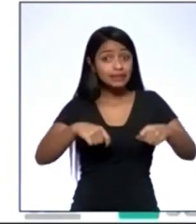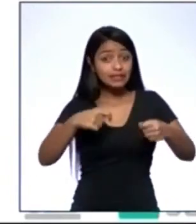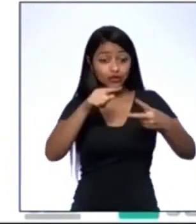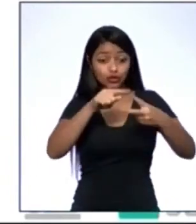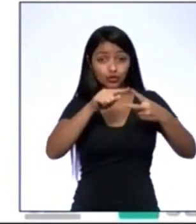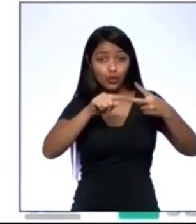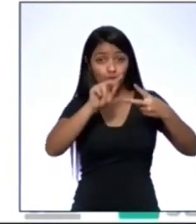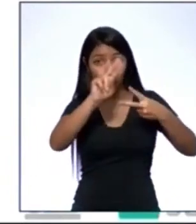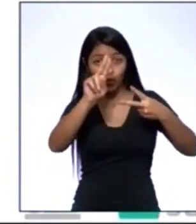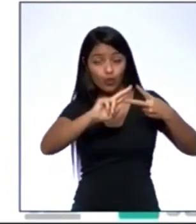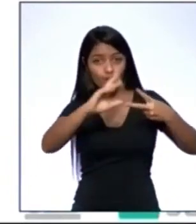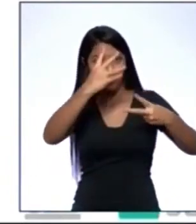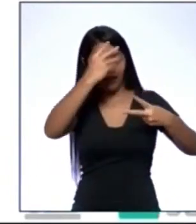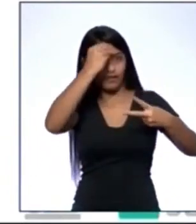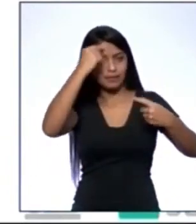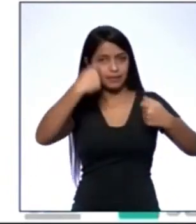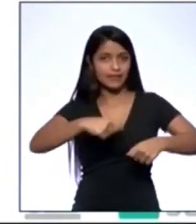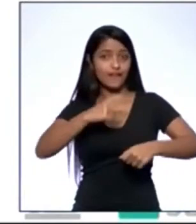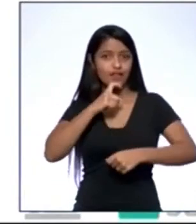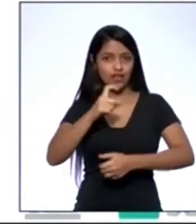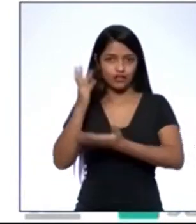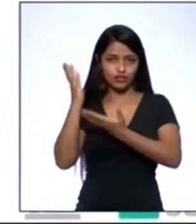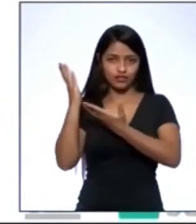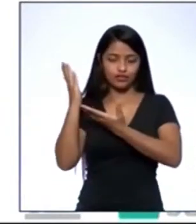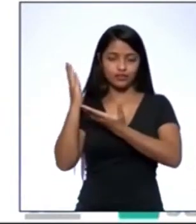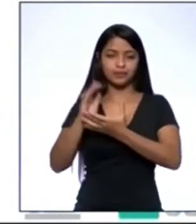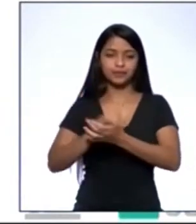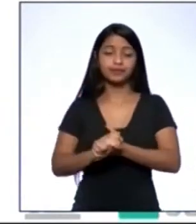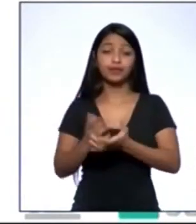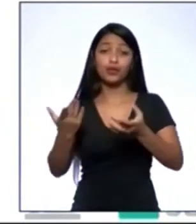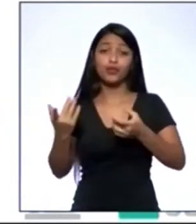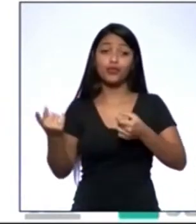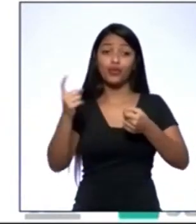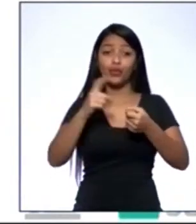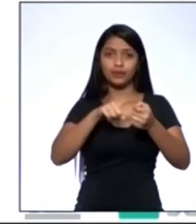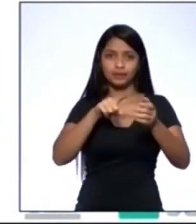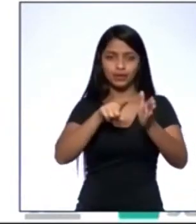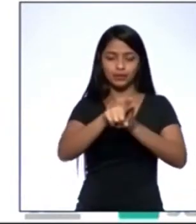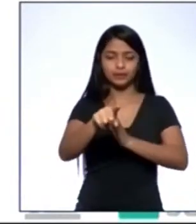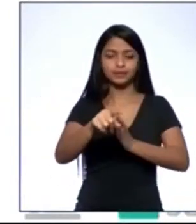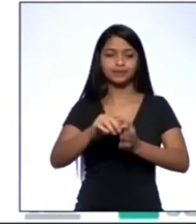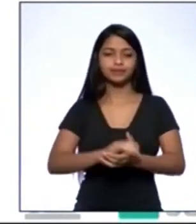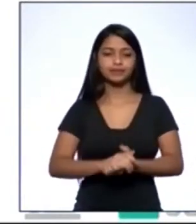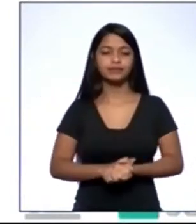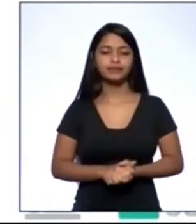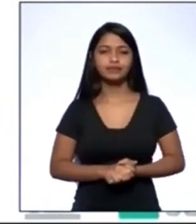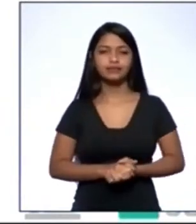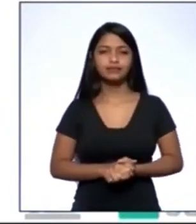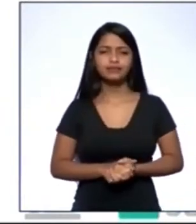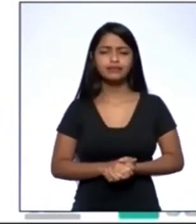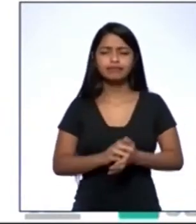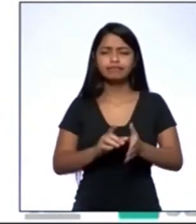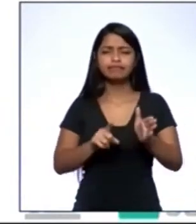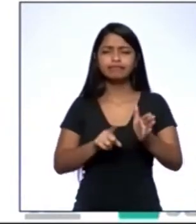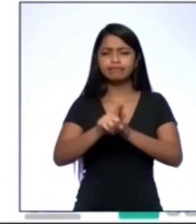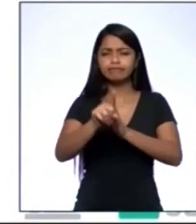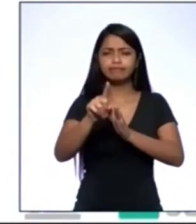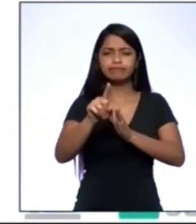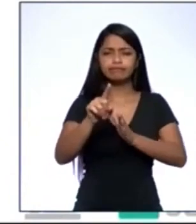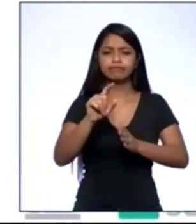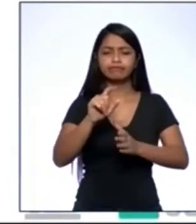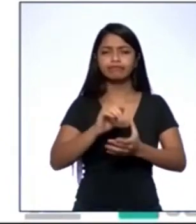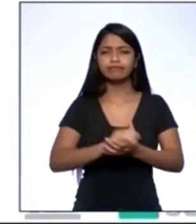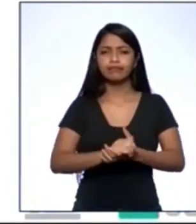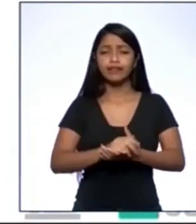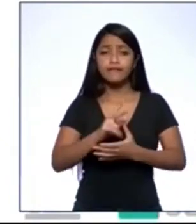nós estamos falando. Vamos voltar então para aquela questãozinha lá. Ele perguntou então qual será a